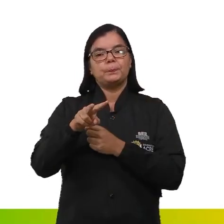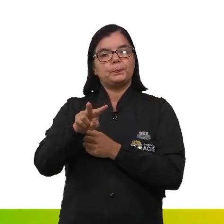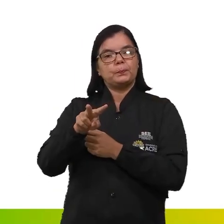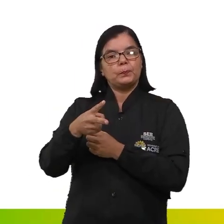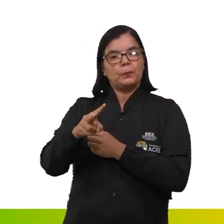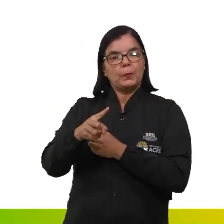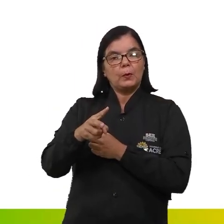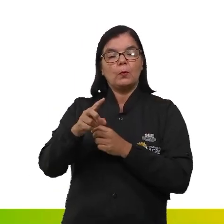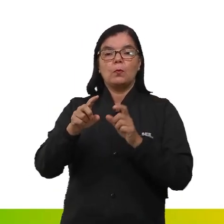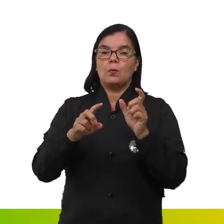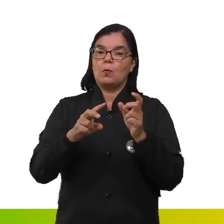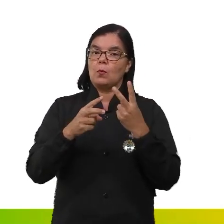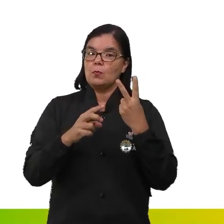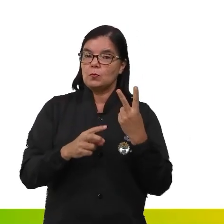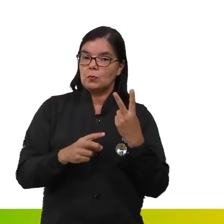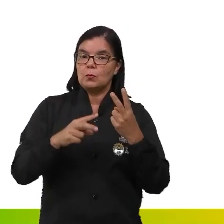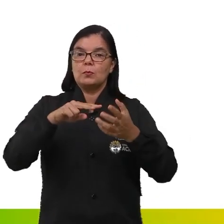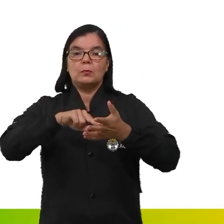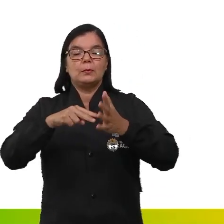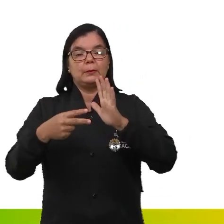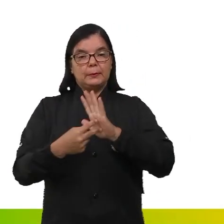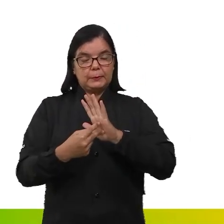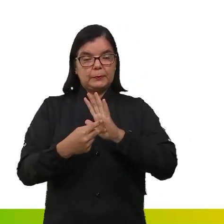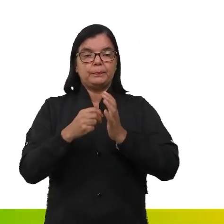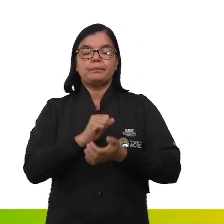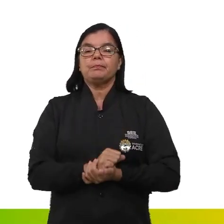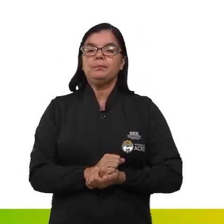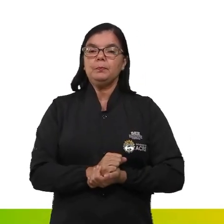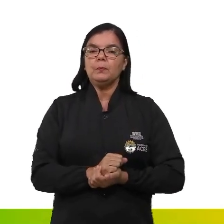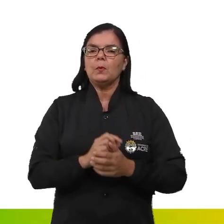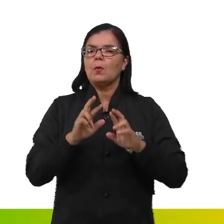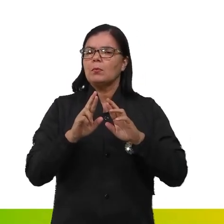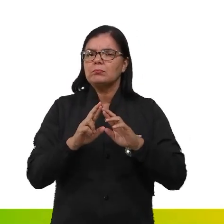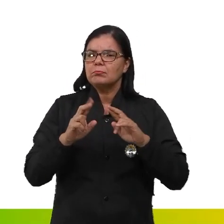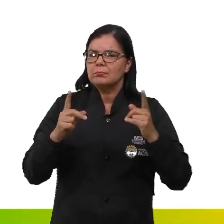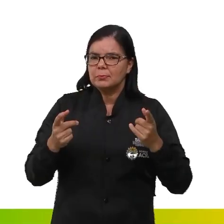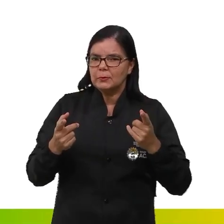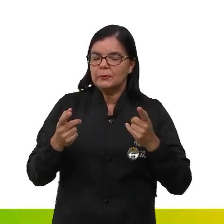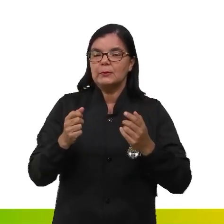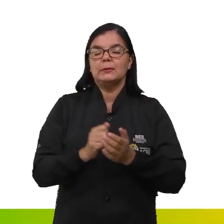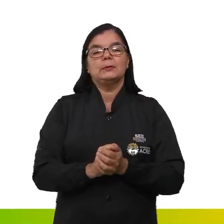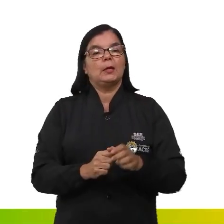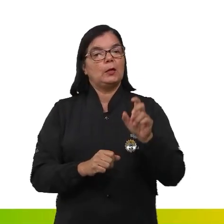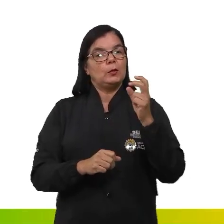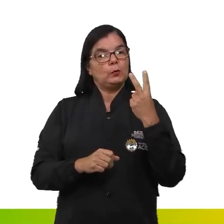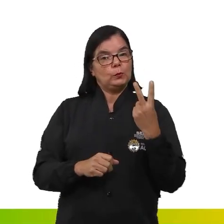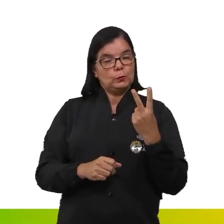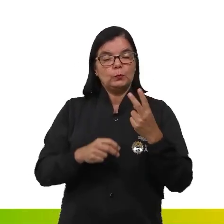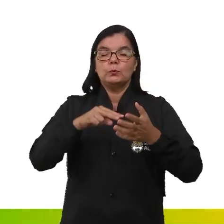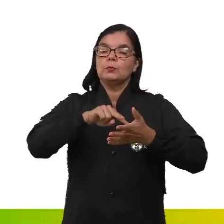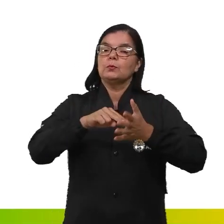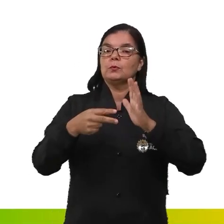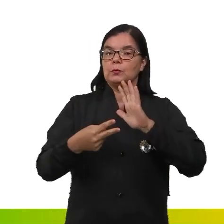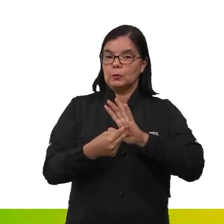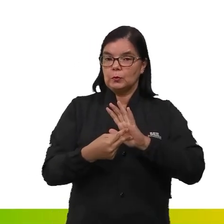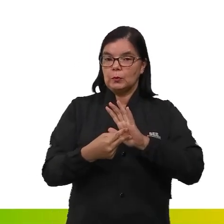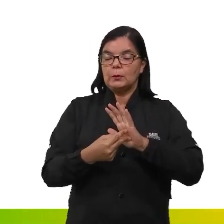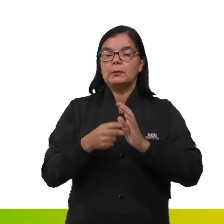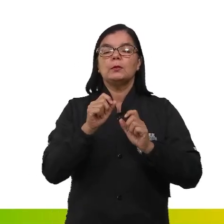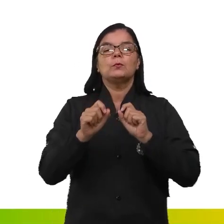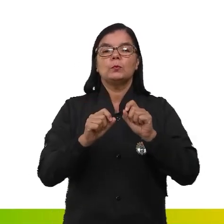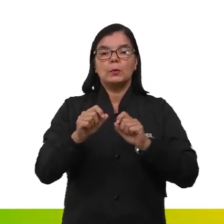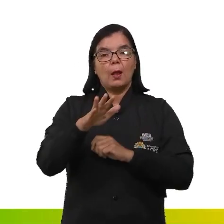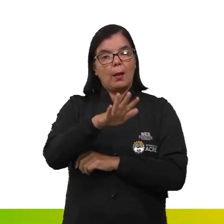duplo sentido. O duplo sentido aí, quando a gente fala dessa diferença do duplo sentido para a ambiguidade, é